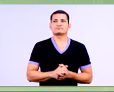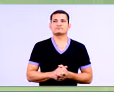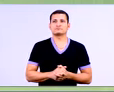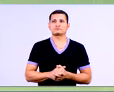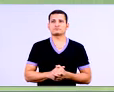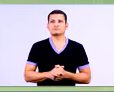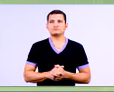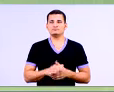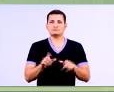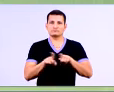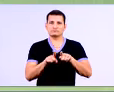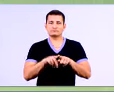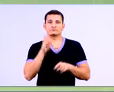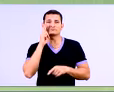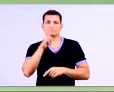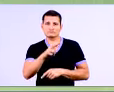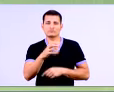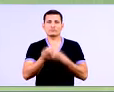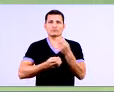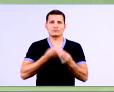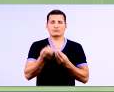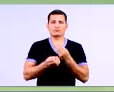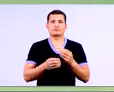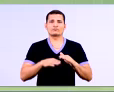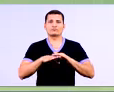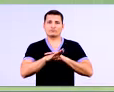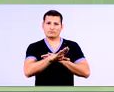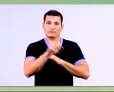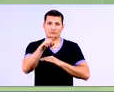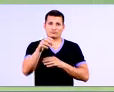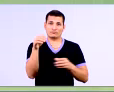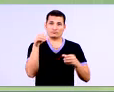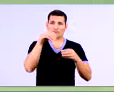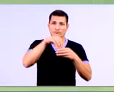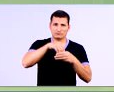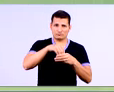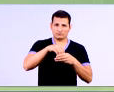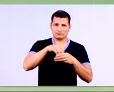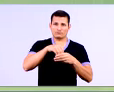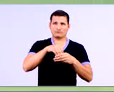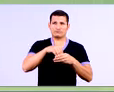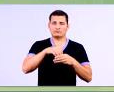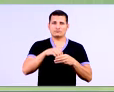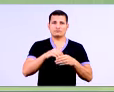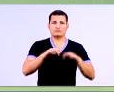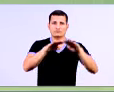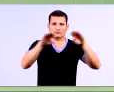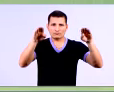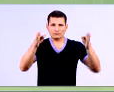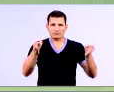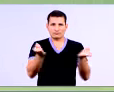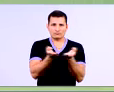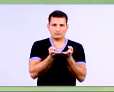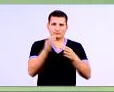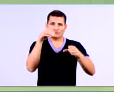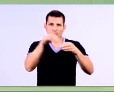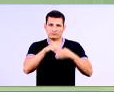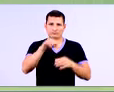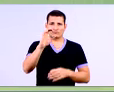são hospedadas em containers. Está aqui os containers, olha. Esses containers são chamados